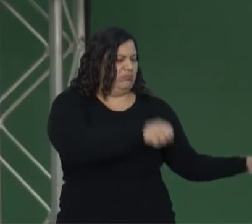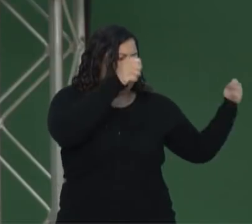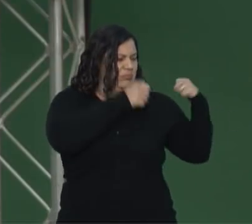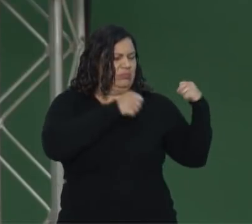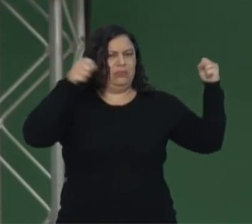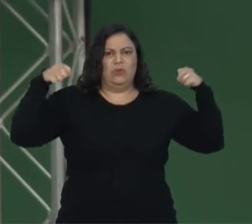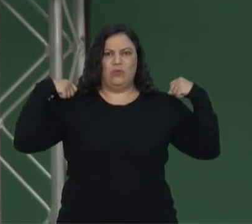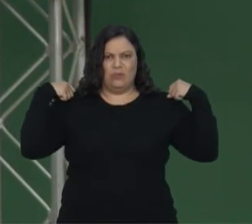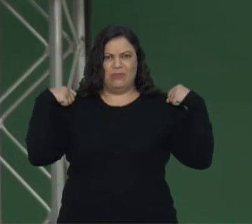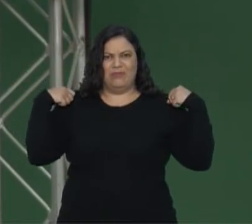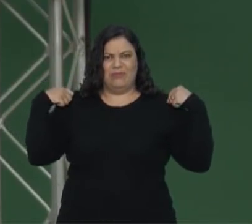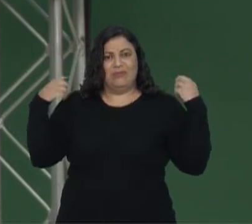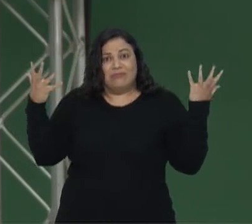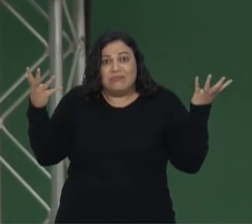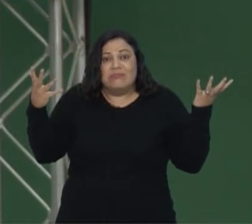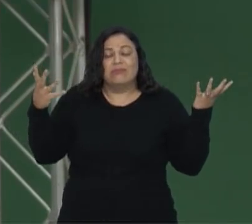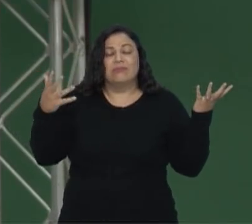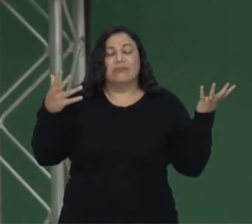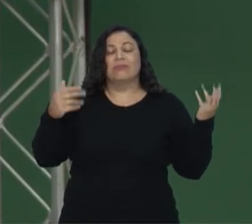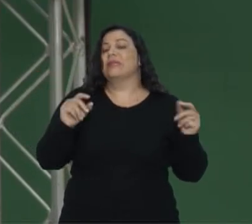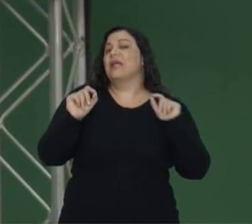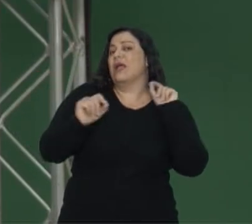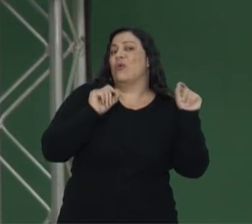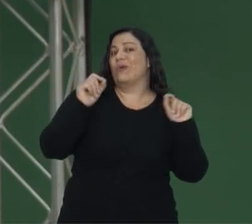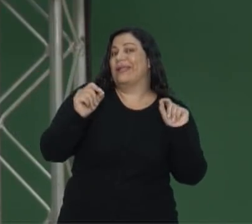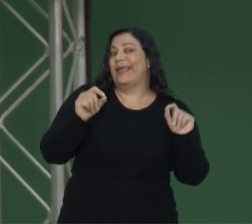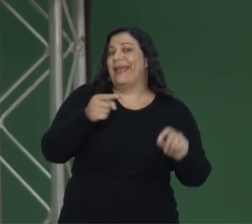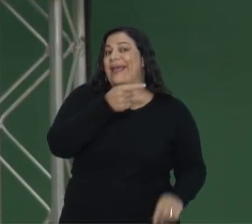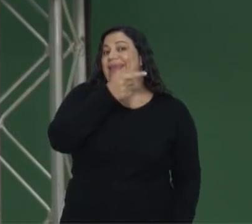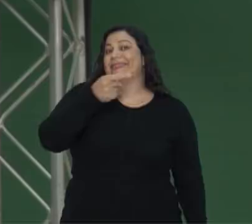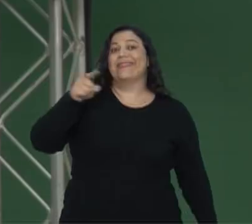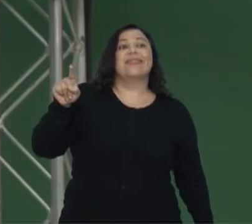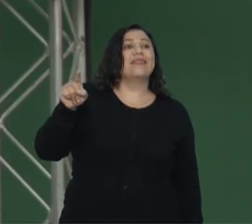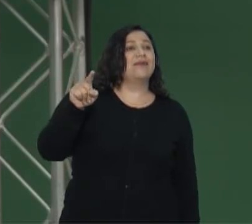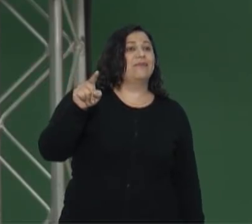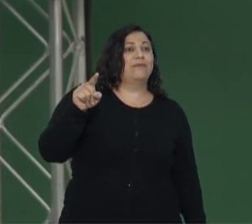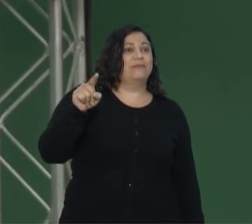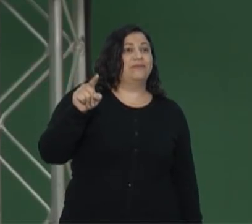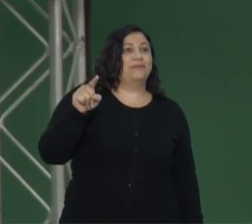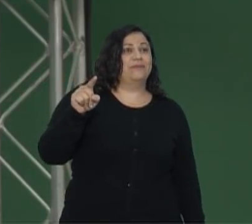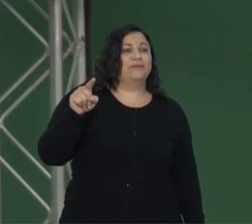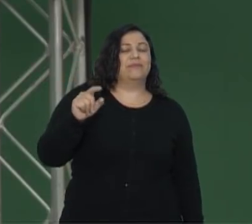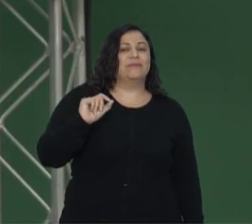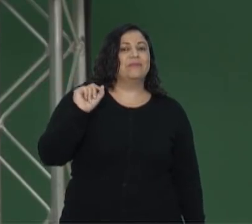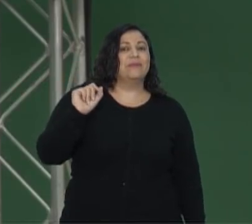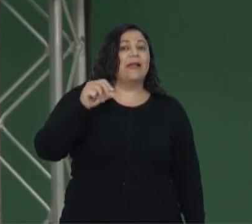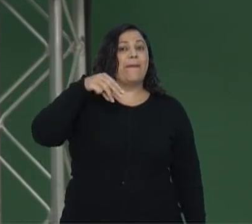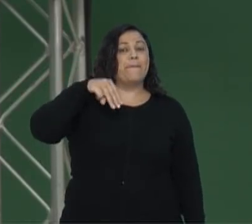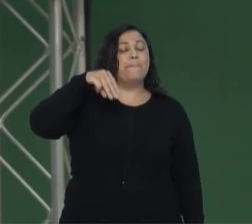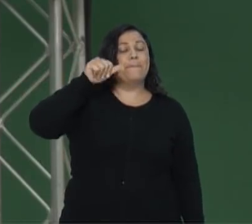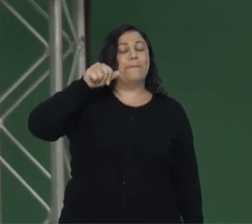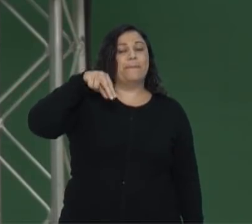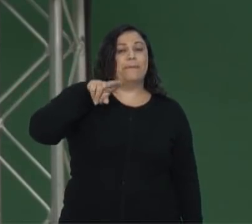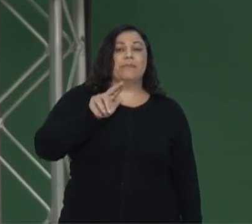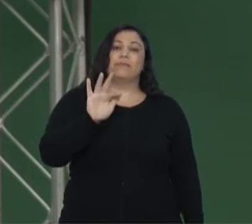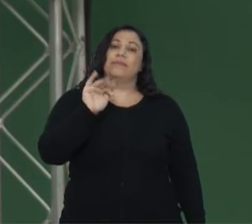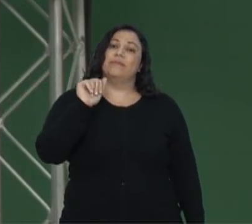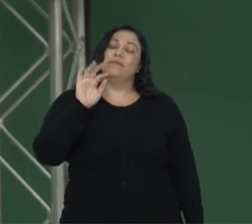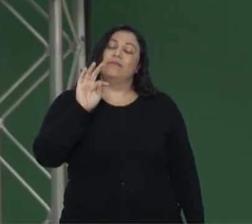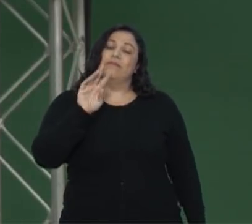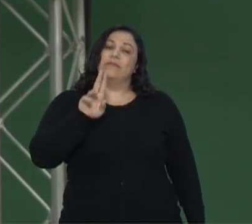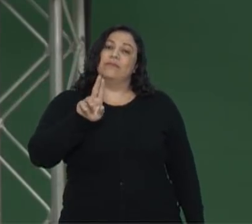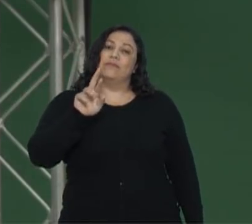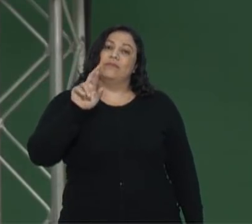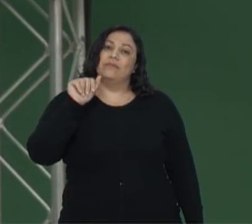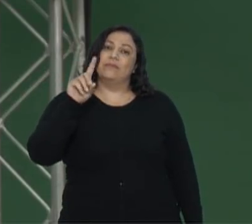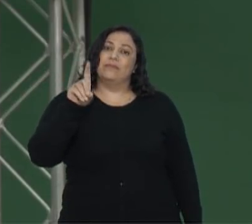para esquentar, é um material natural, não manufaturado. Eu peguei do jeito que eu encontrei. Porém,